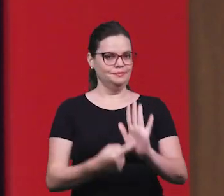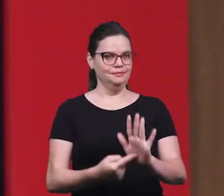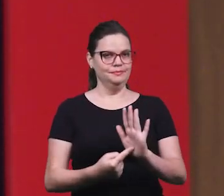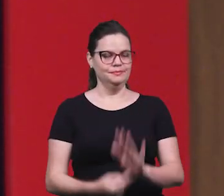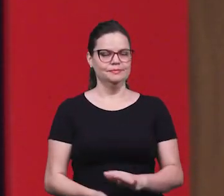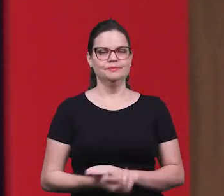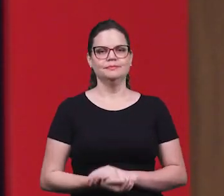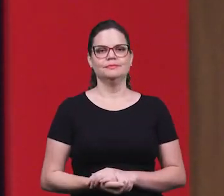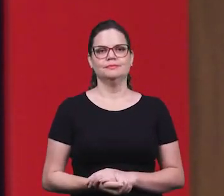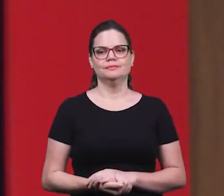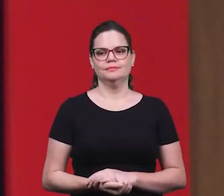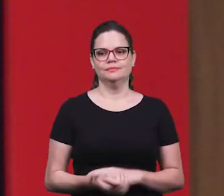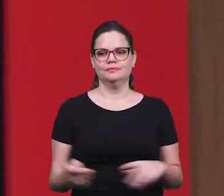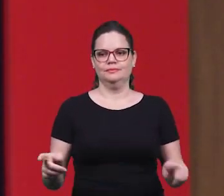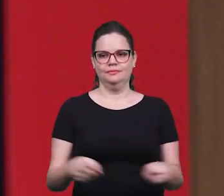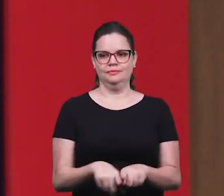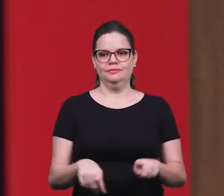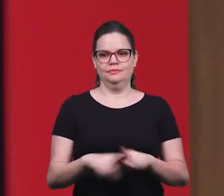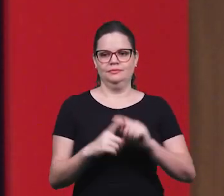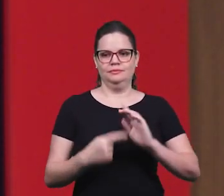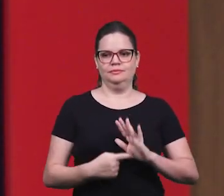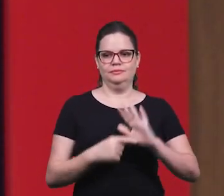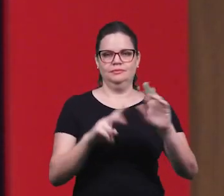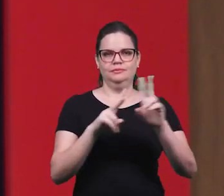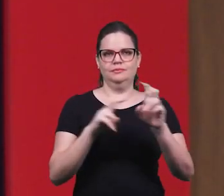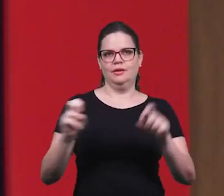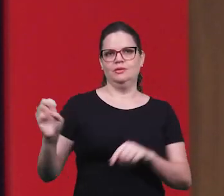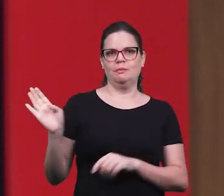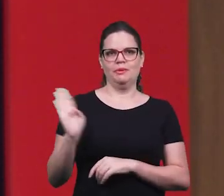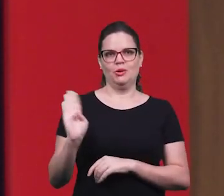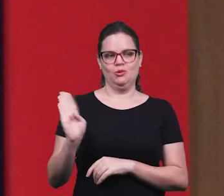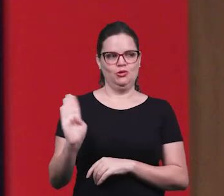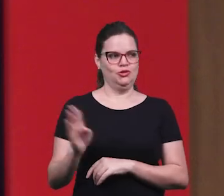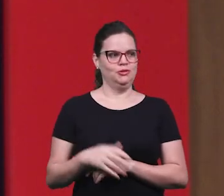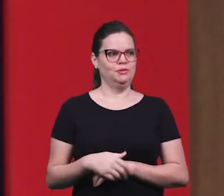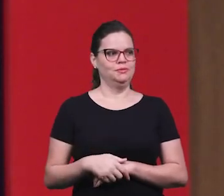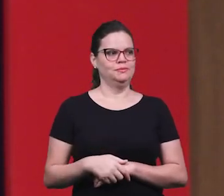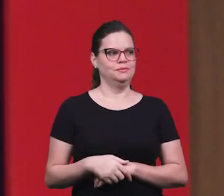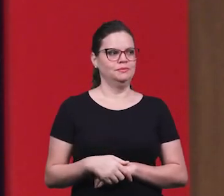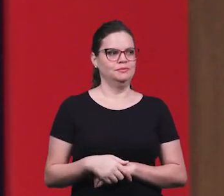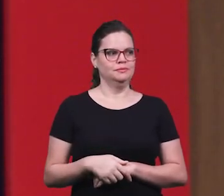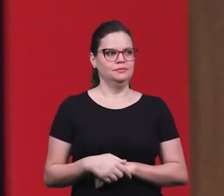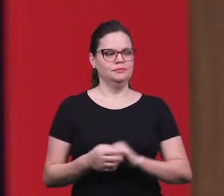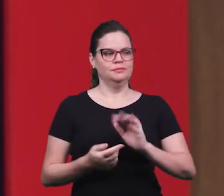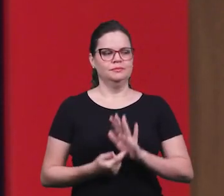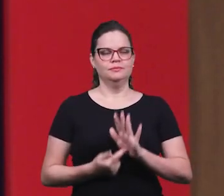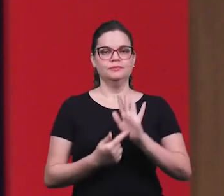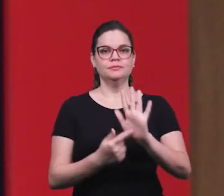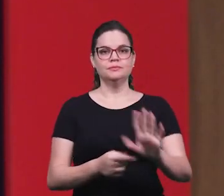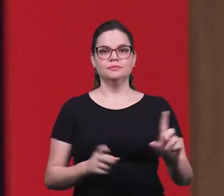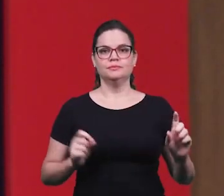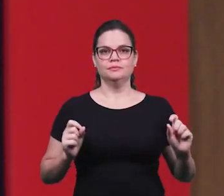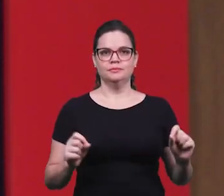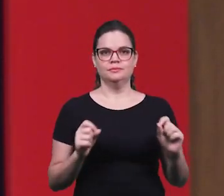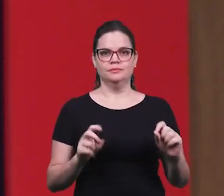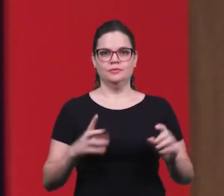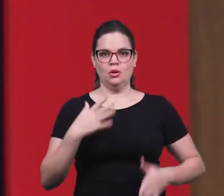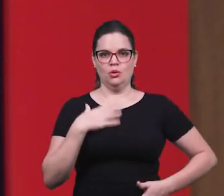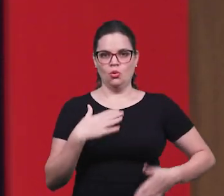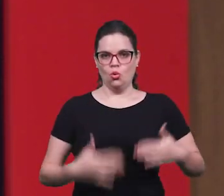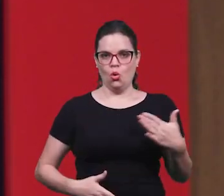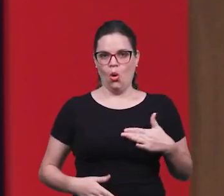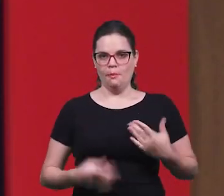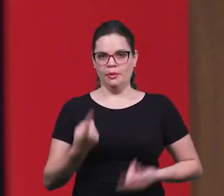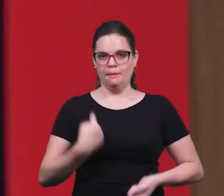dizer, aí trazendo agora para esse lado da biologia, né, que se refere à parte do corpo que vai